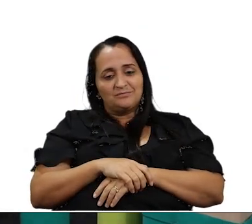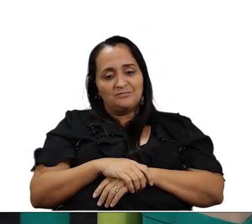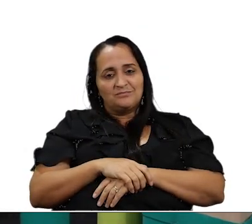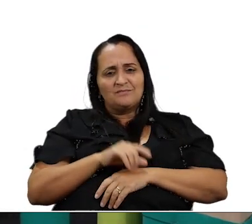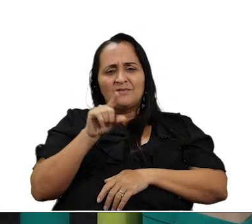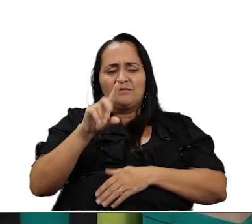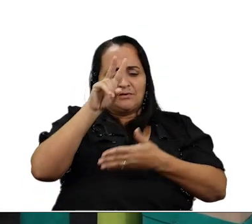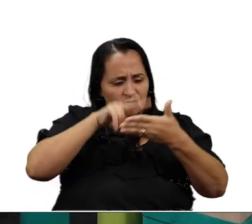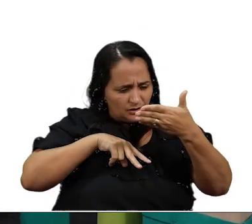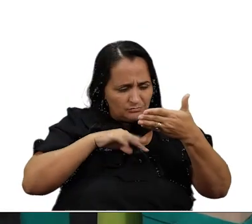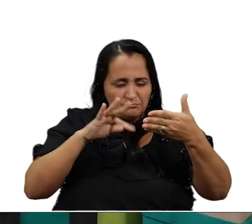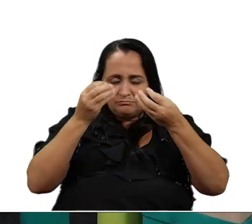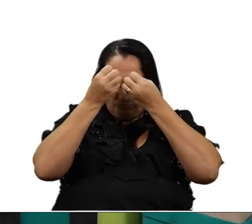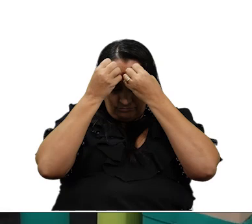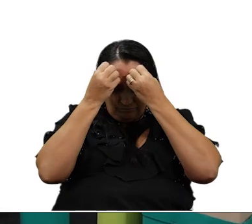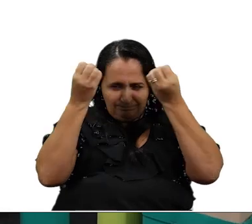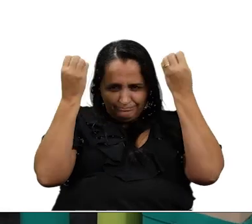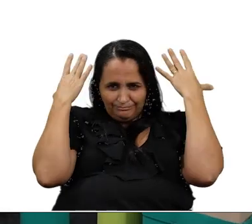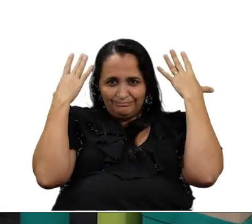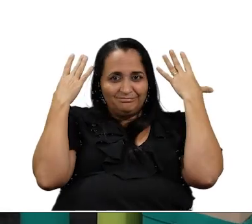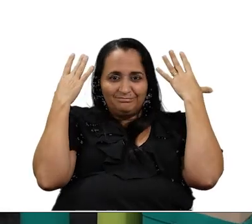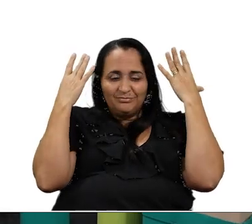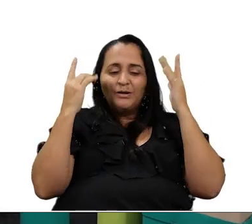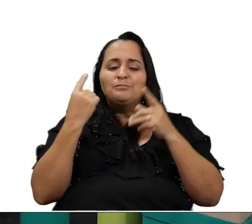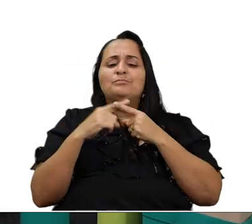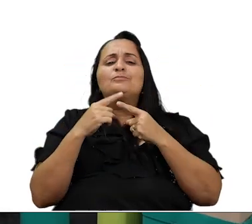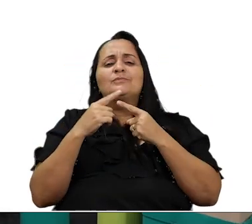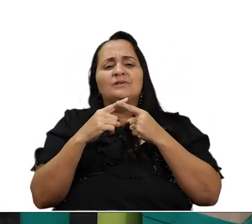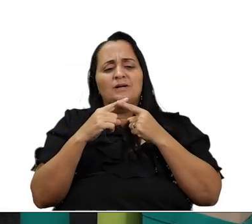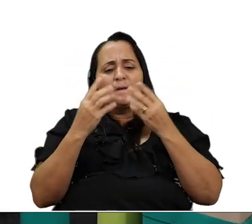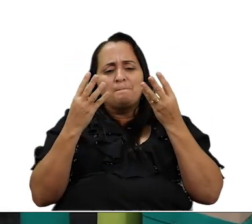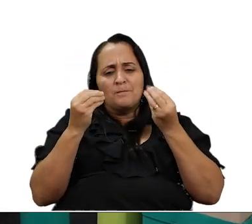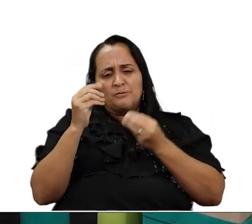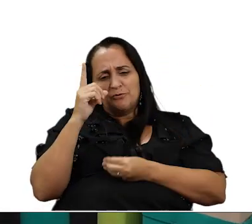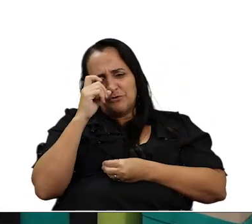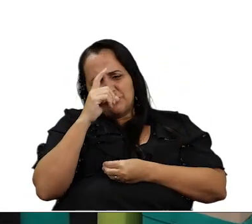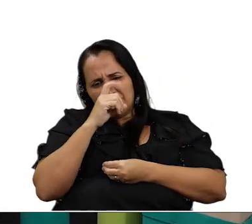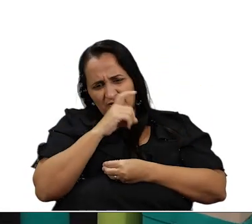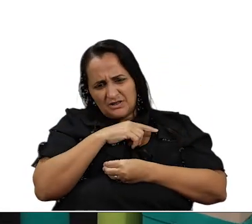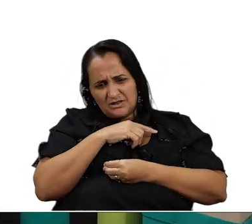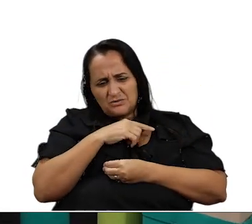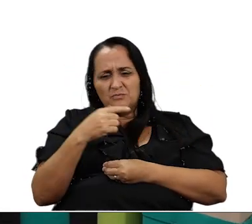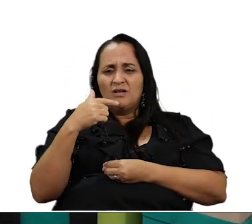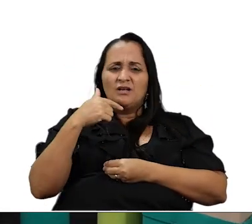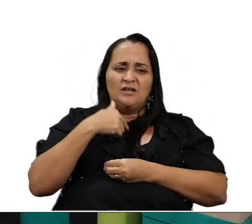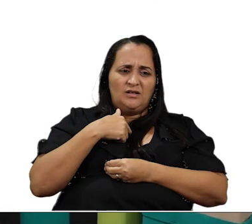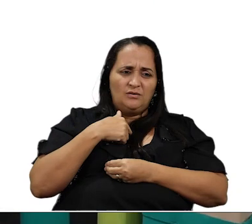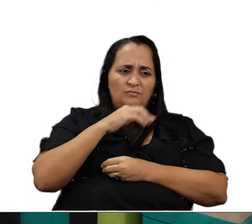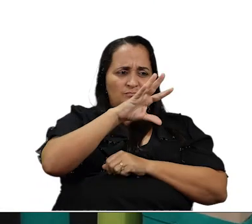nada na cabeça da gente. Por quê? Eu acharia muito difícil ter que explicar esse